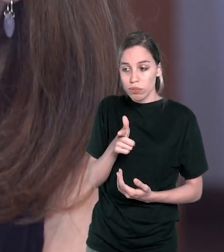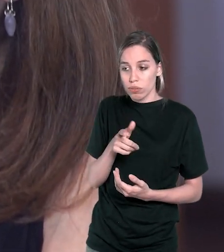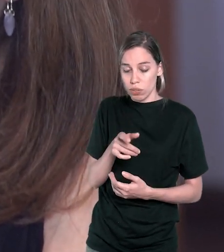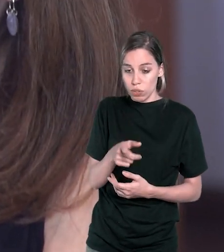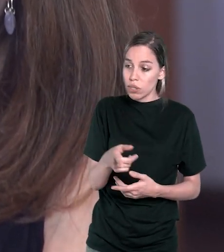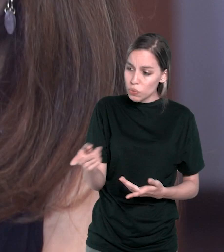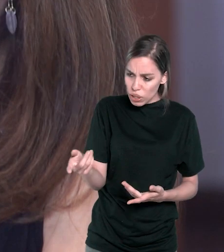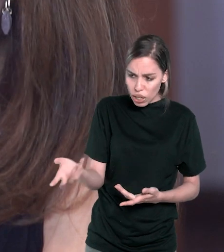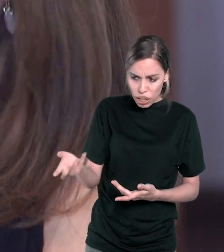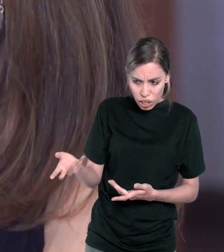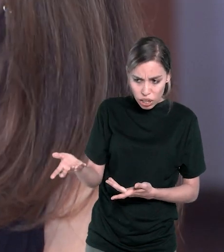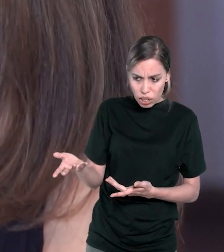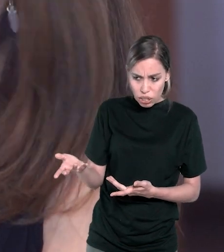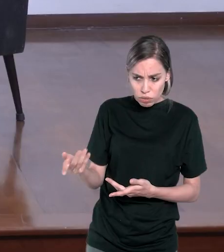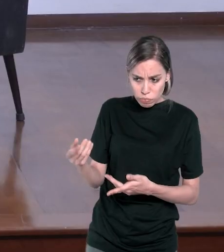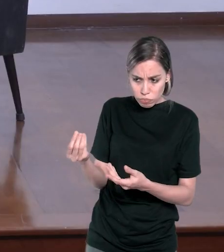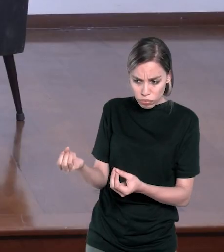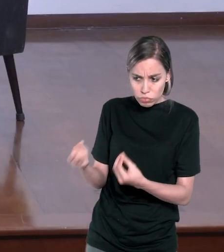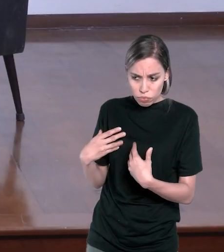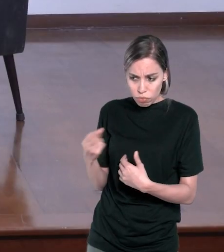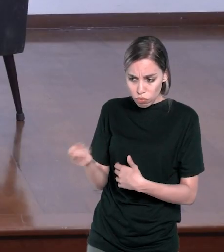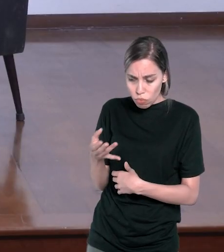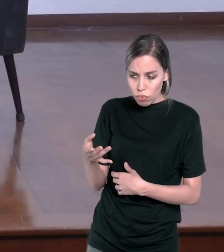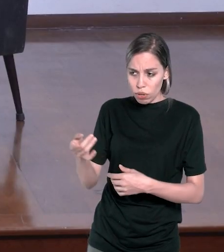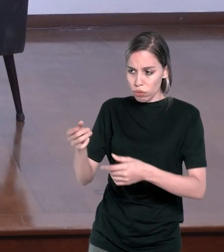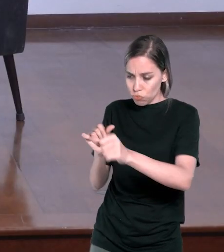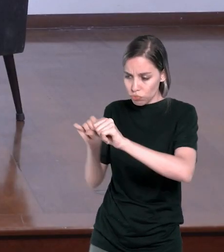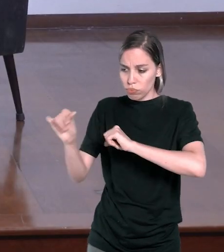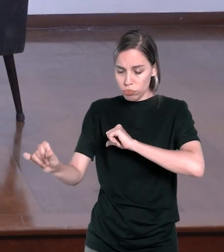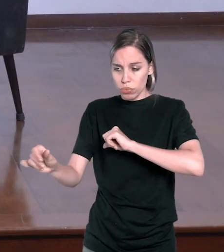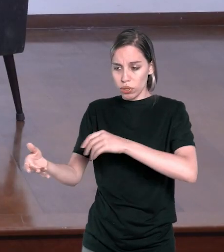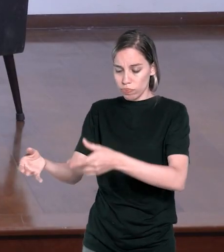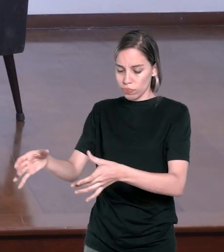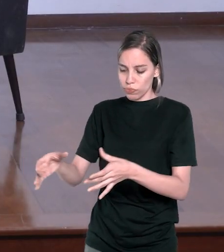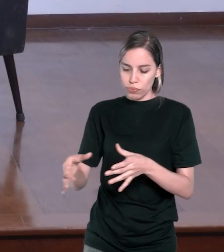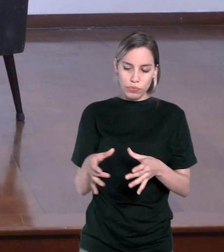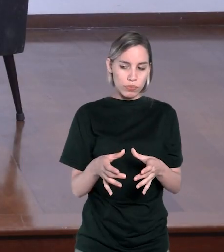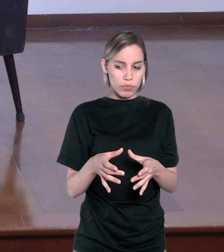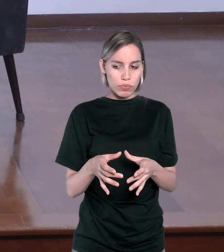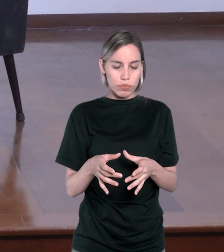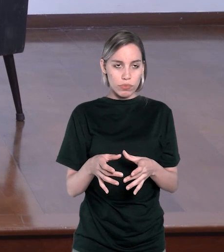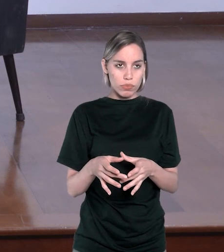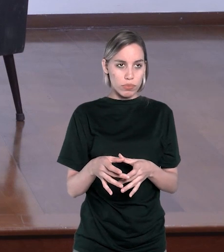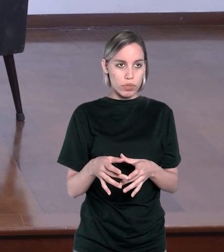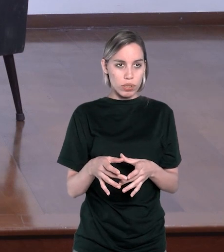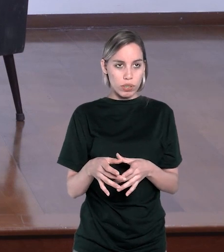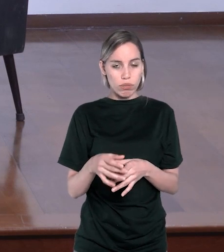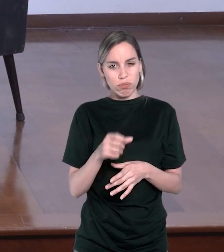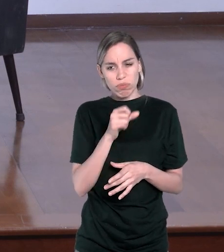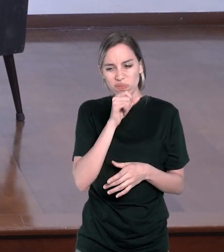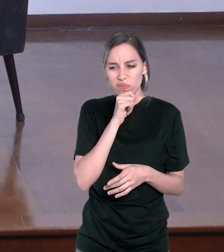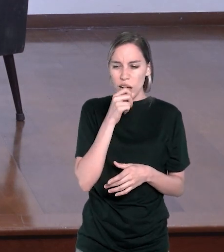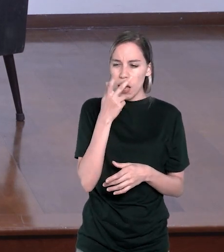novo. Mas isso, vou dizer, cansa. Sua avó Aparecida não parece cansada.